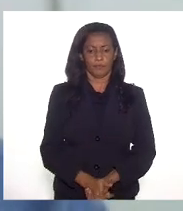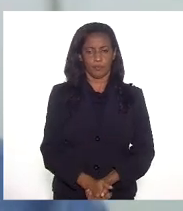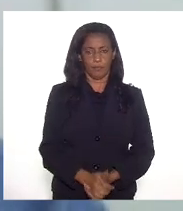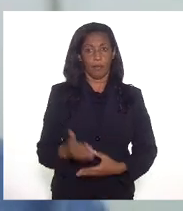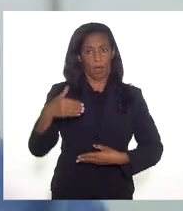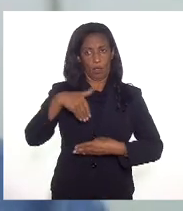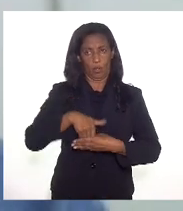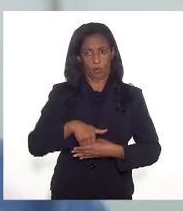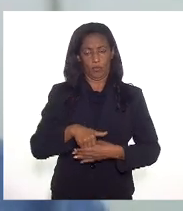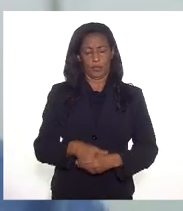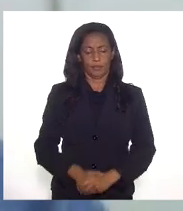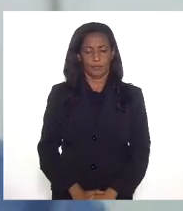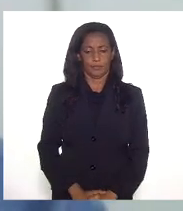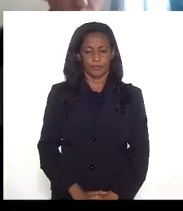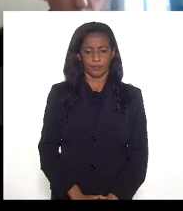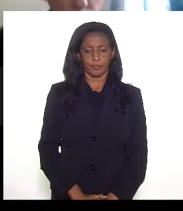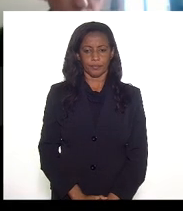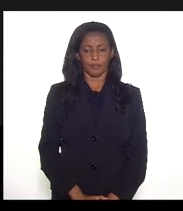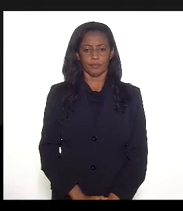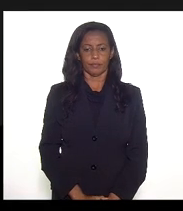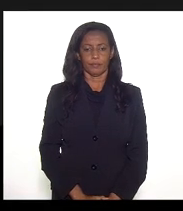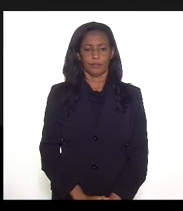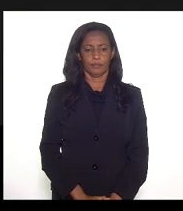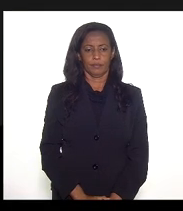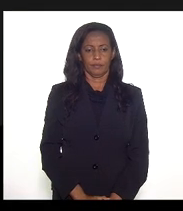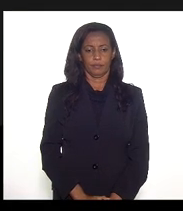o voto, senhor presidente.